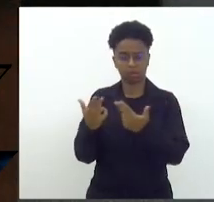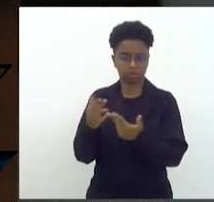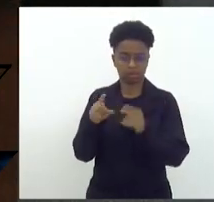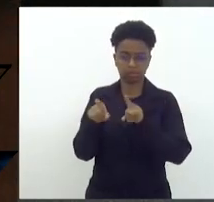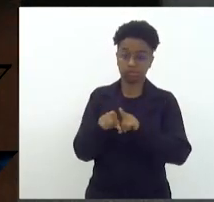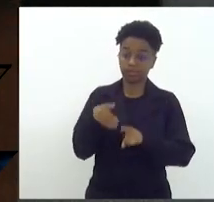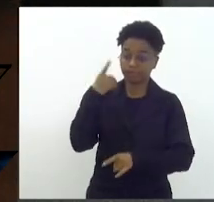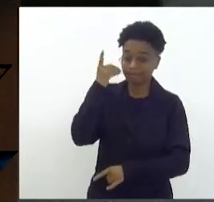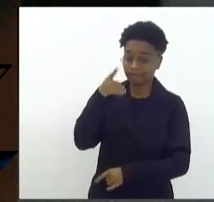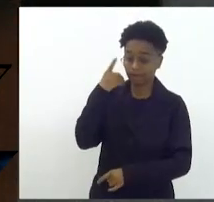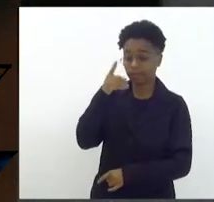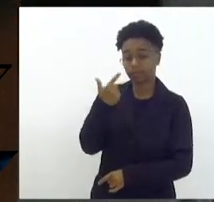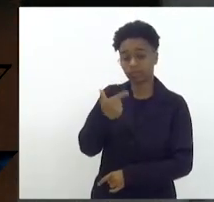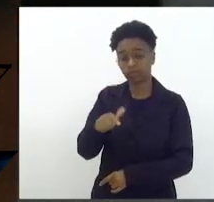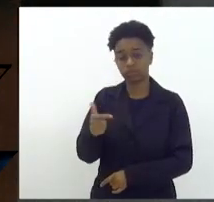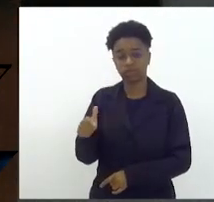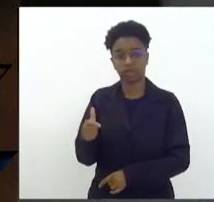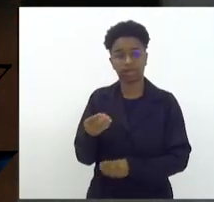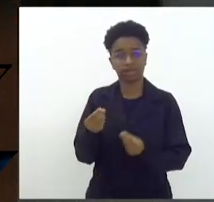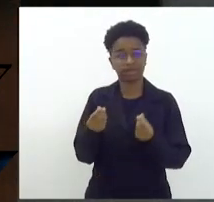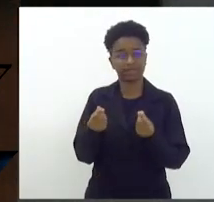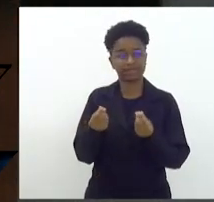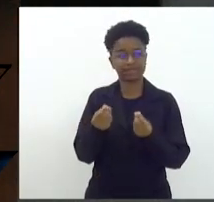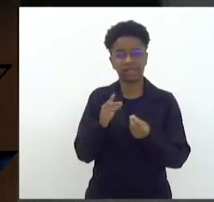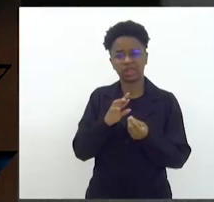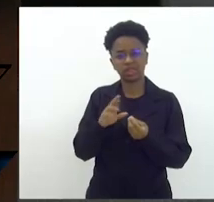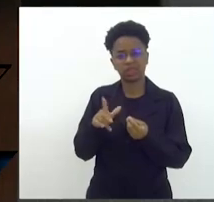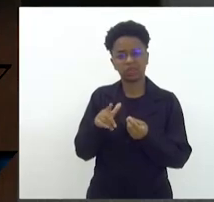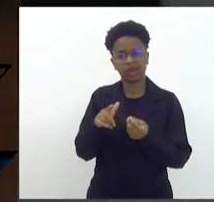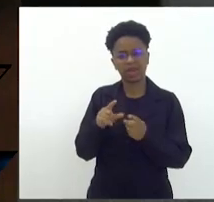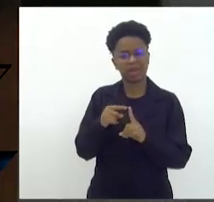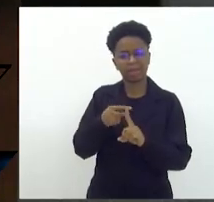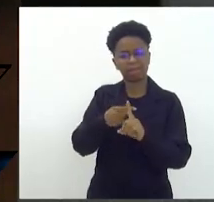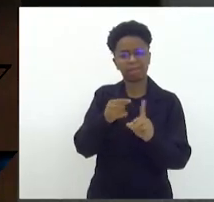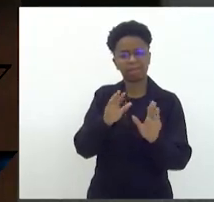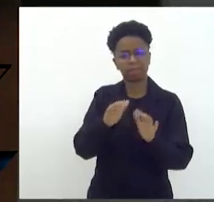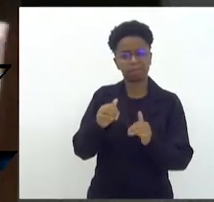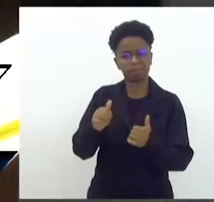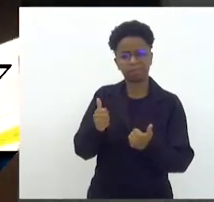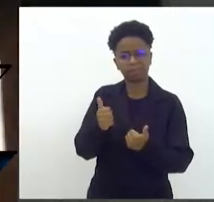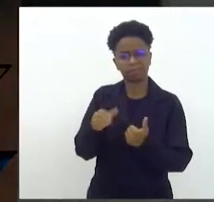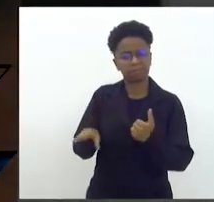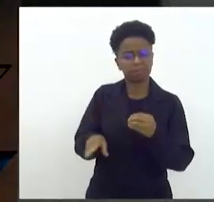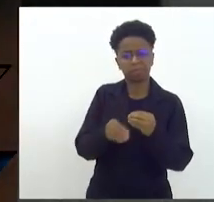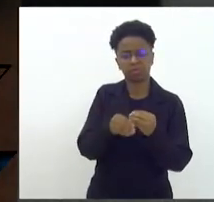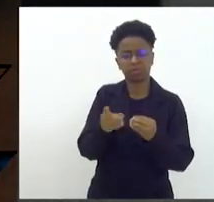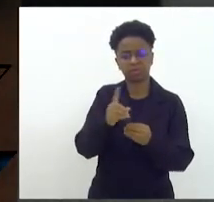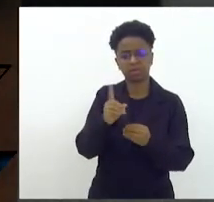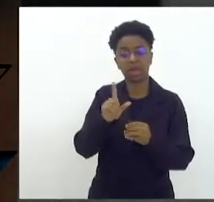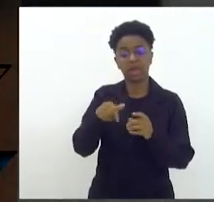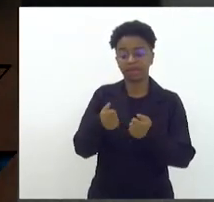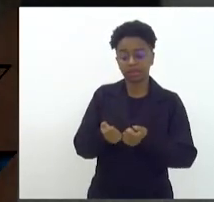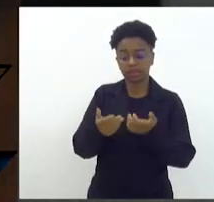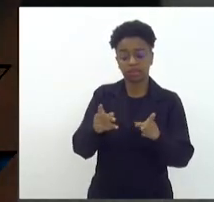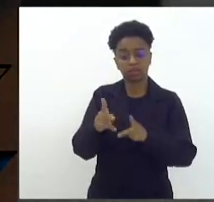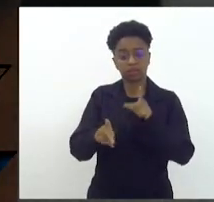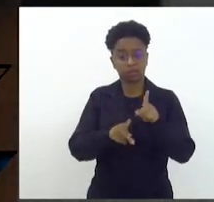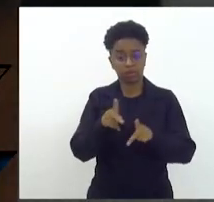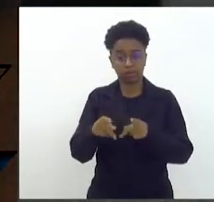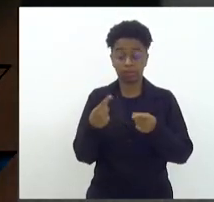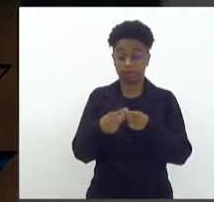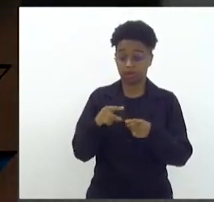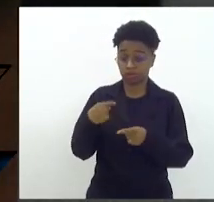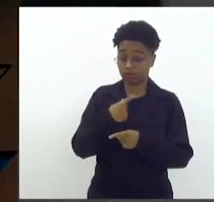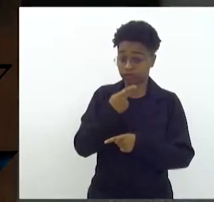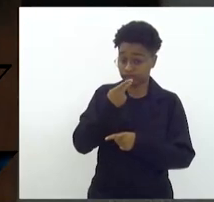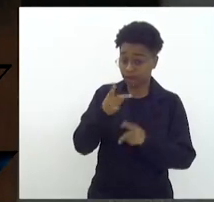não tem essa esse não é um benefício para o deputado Isso aí é um benefício para a população todas as vezes que a gente vem